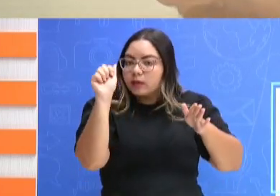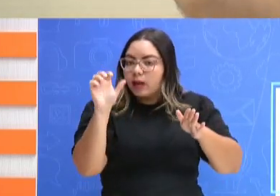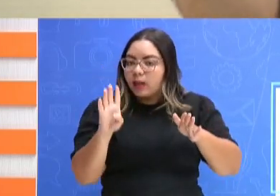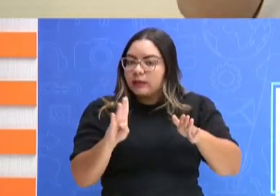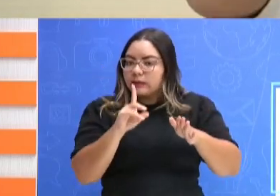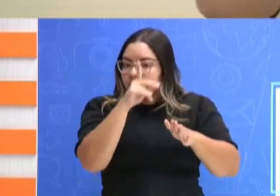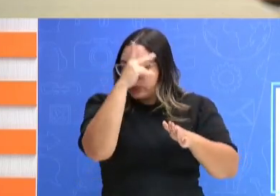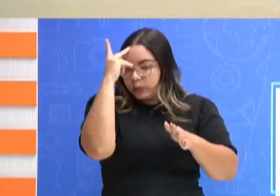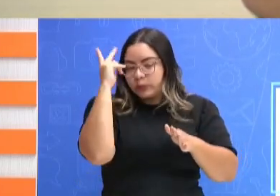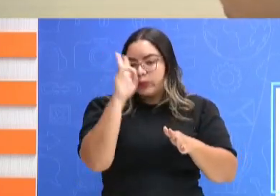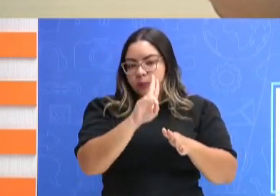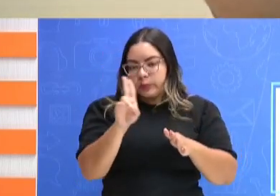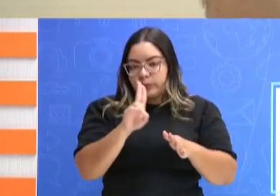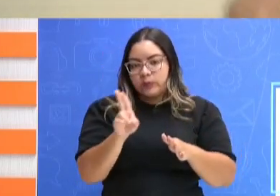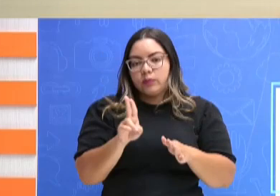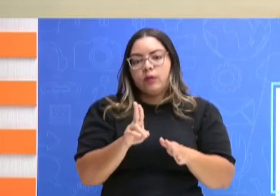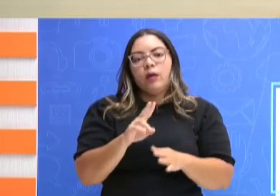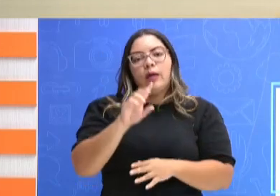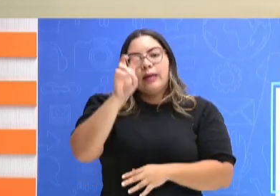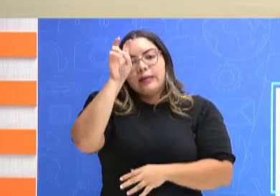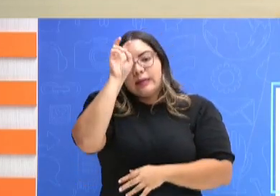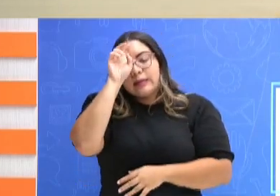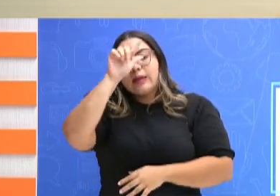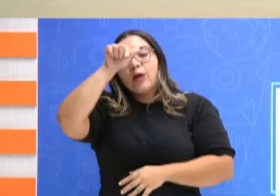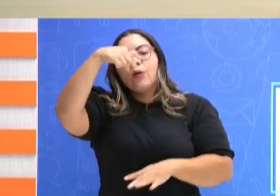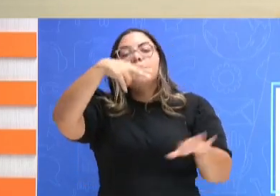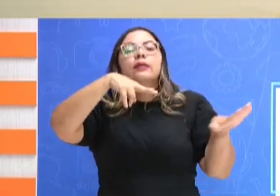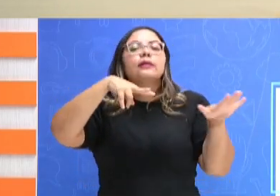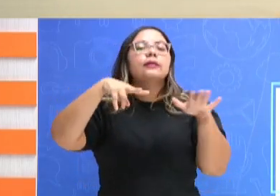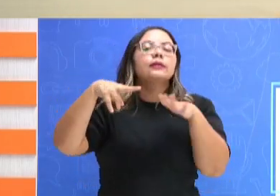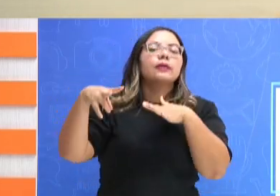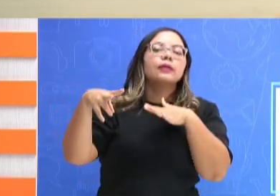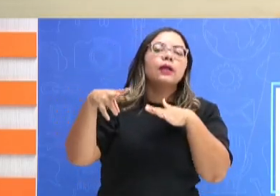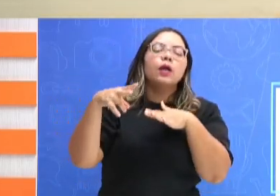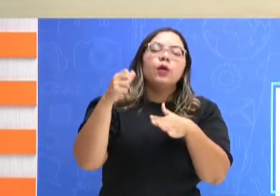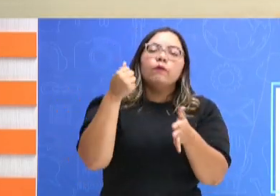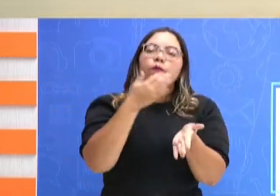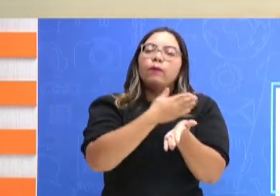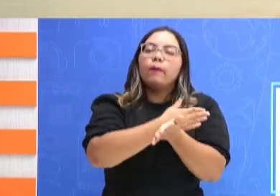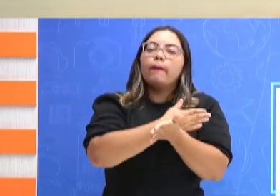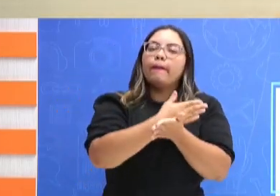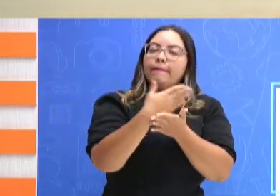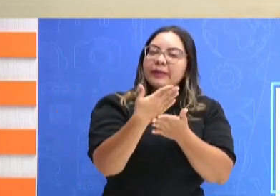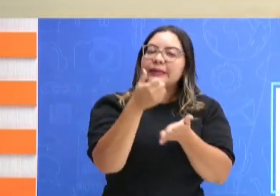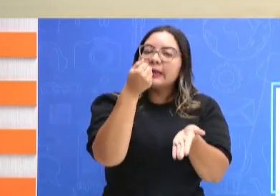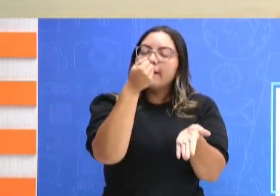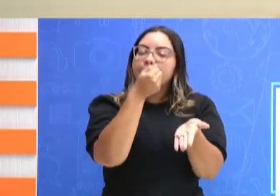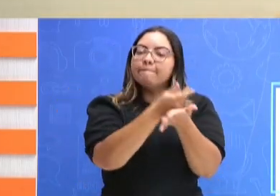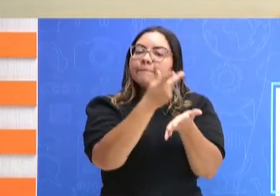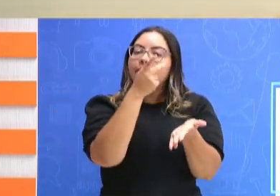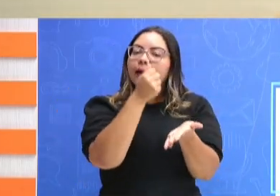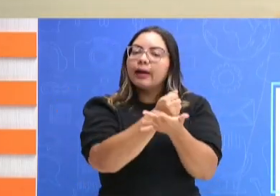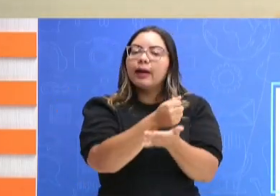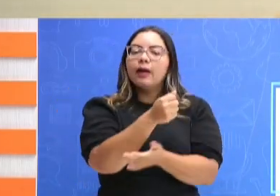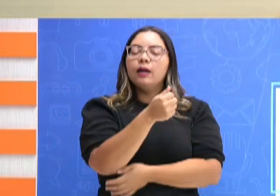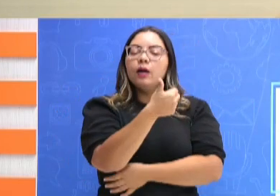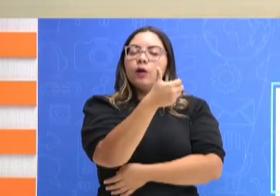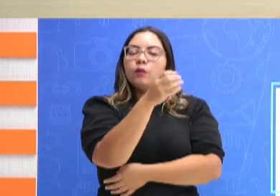o último dia, que deve ser quinta, sexta-feira da semana, eu começo de imediato já pagar